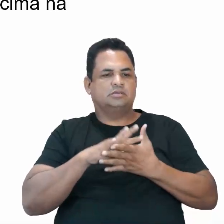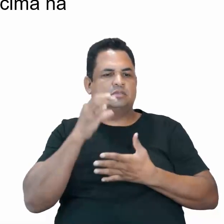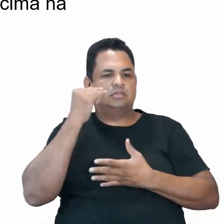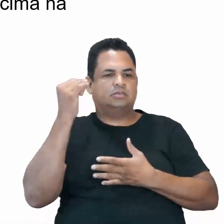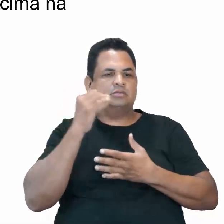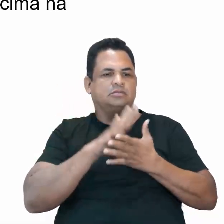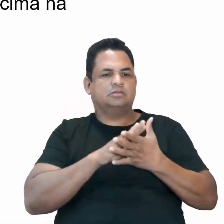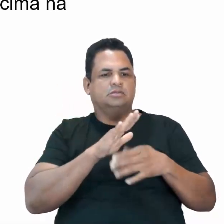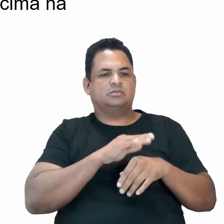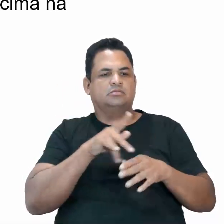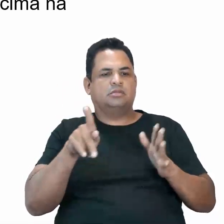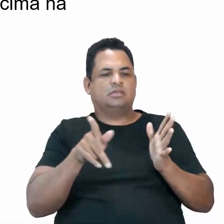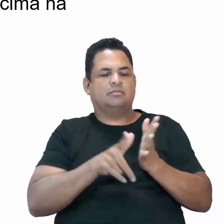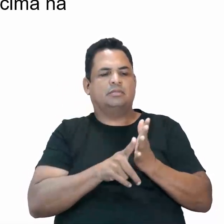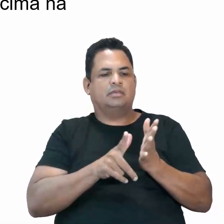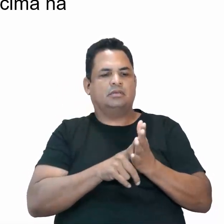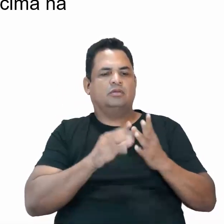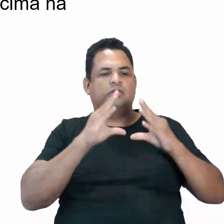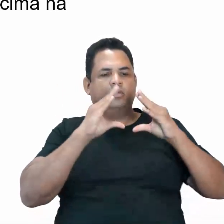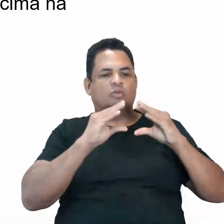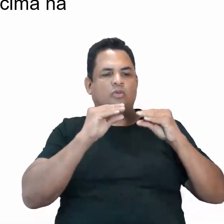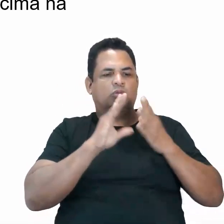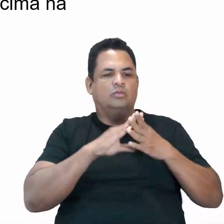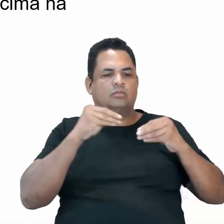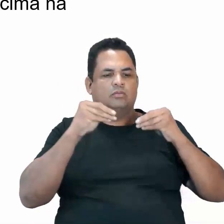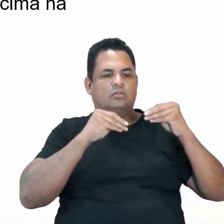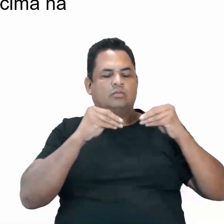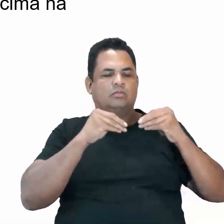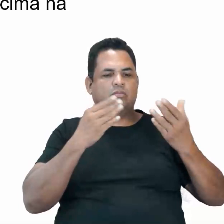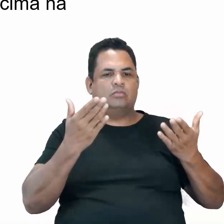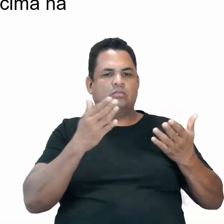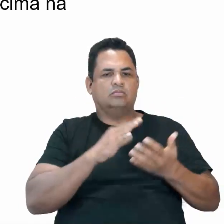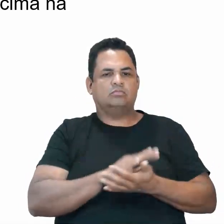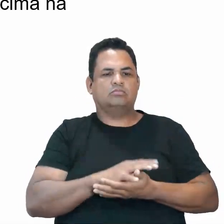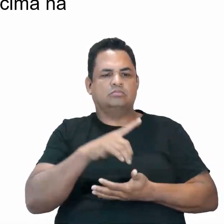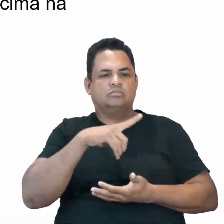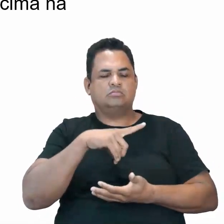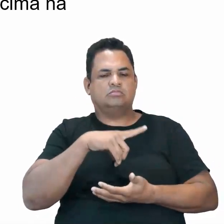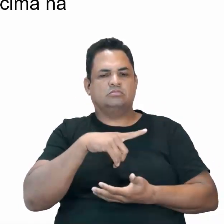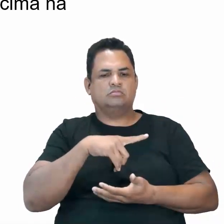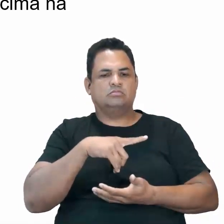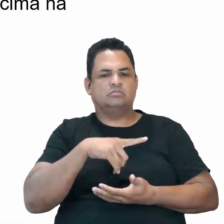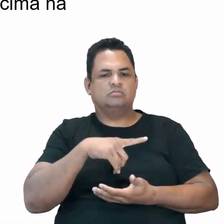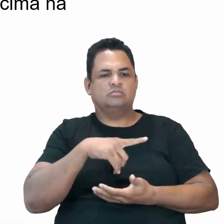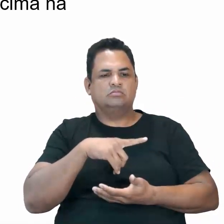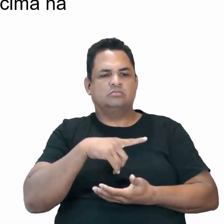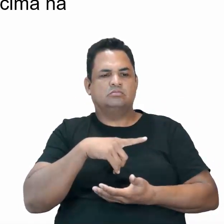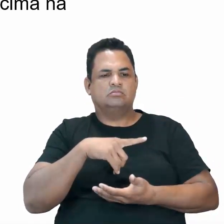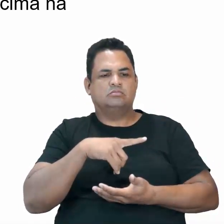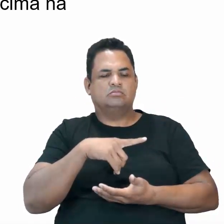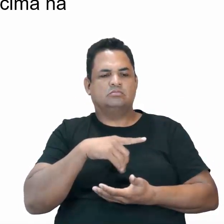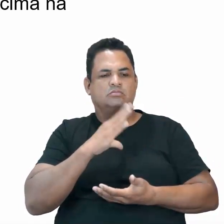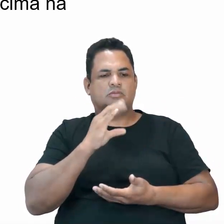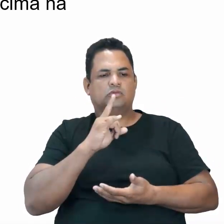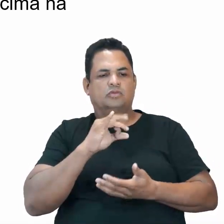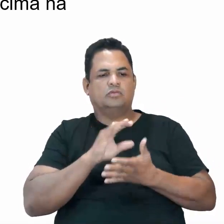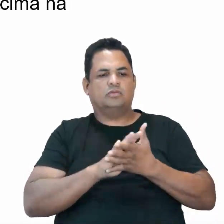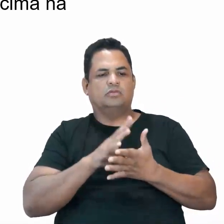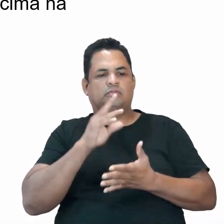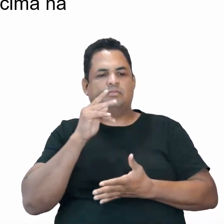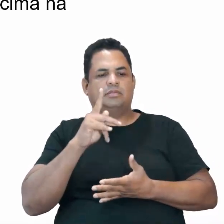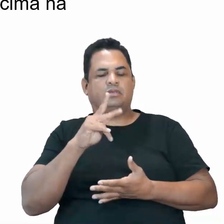algodão, plástico, né? Então, nós temos aí cobre,